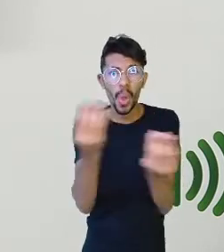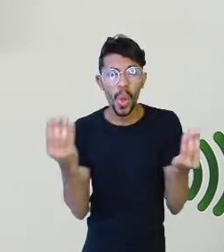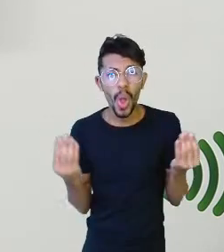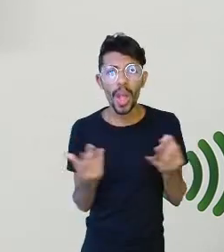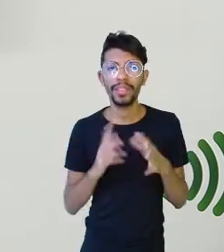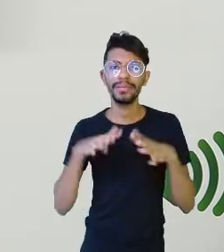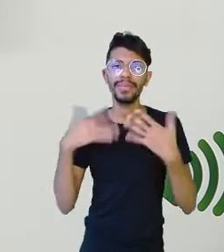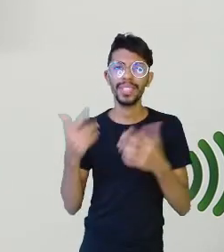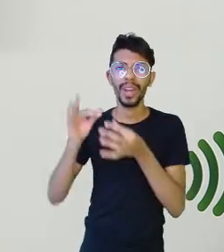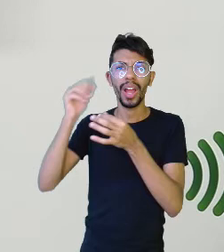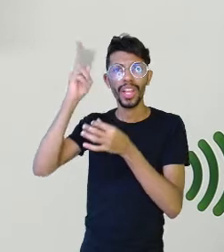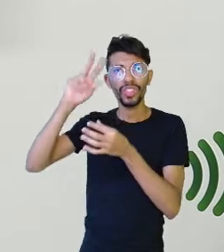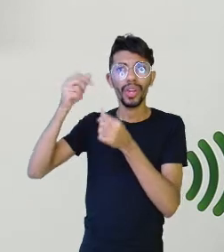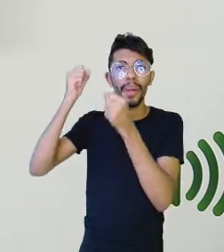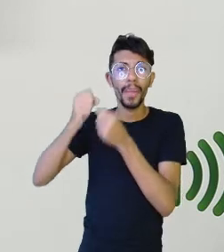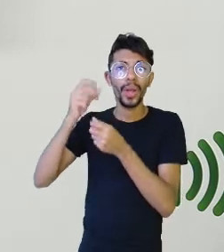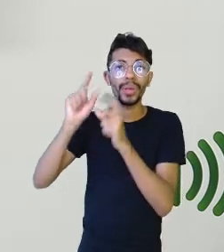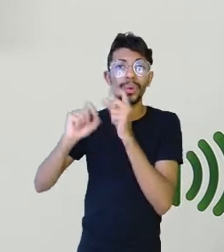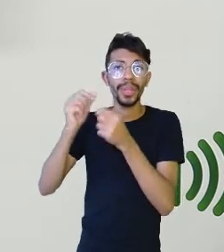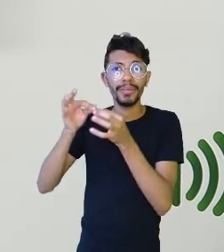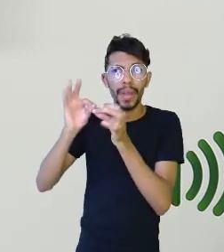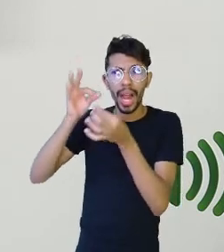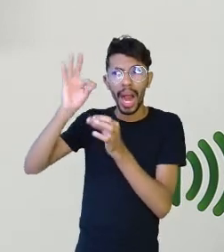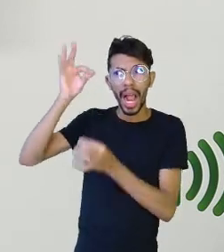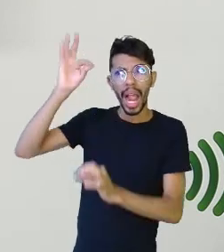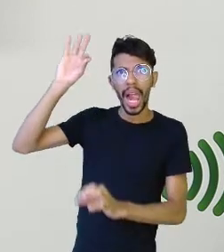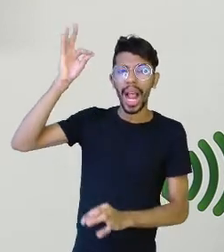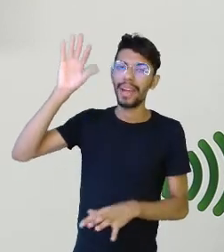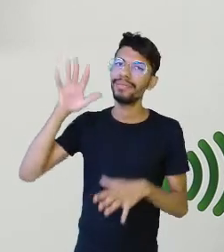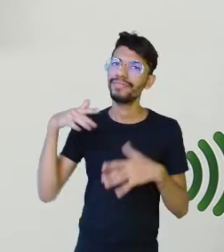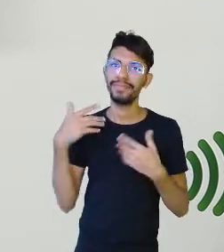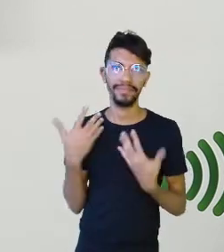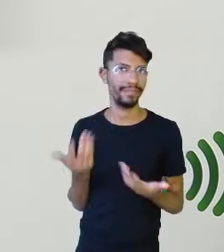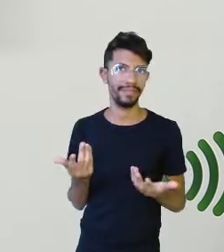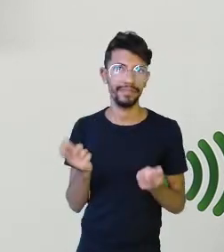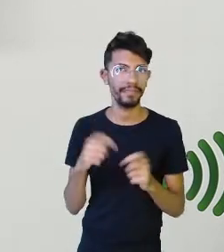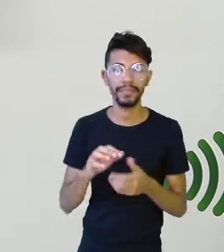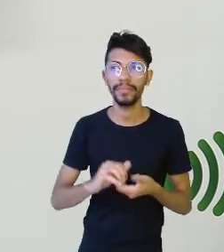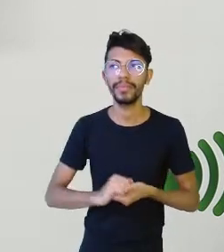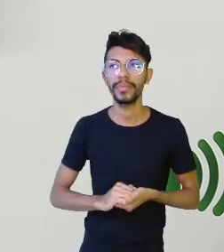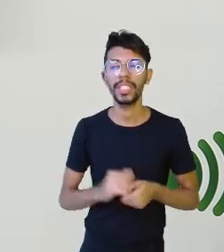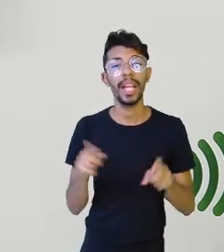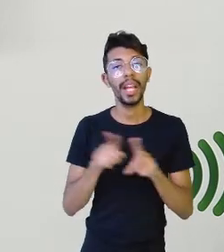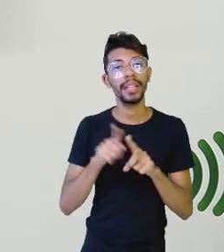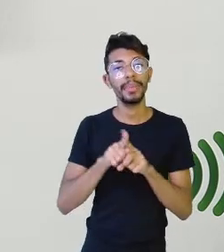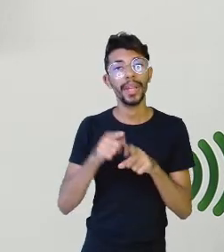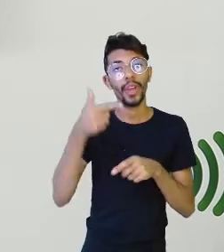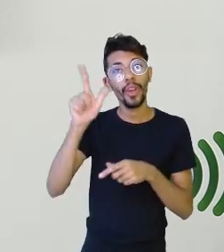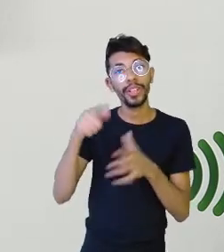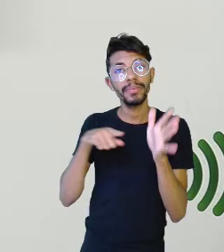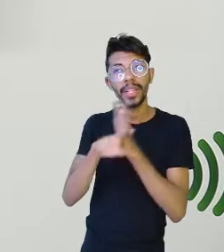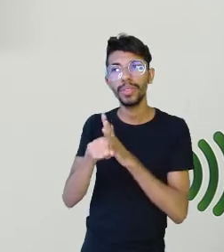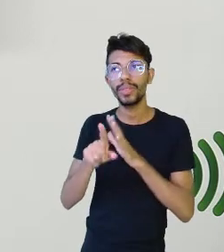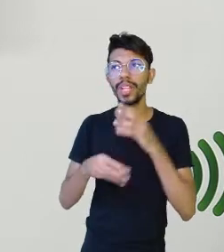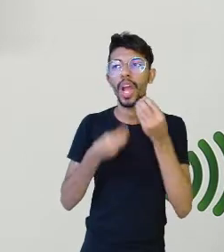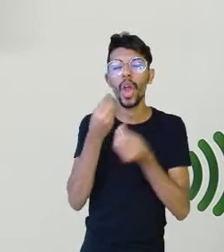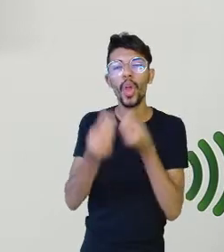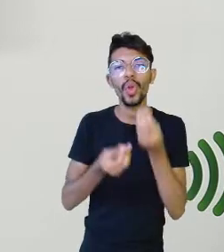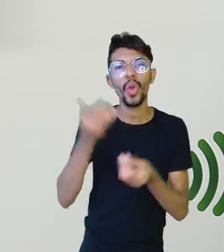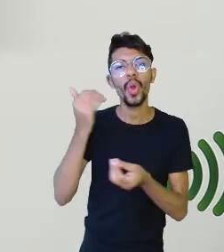história, consequentemente, vai ficar com um tamanho maior. E outra perguntinha, como os contos africanos